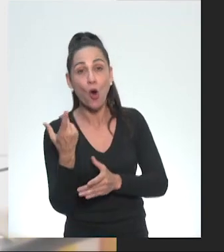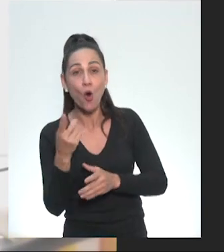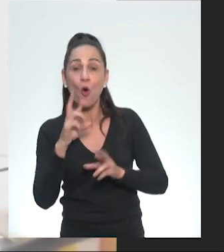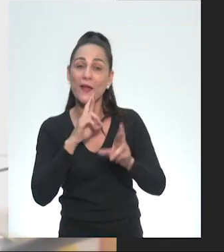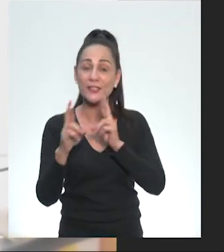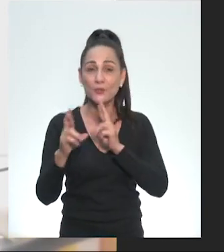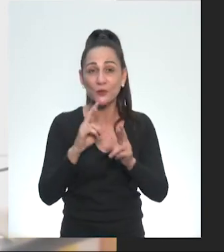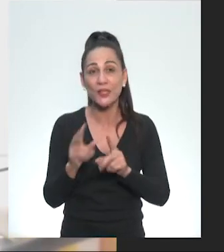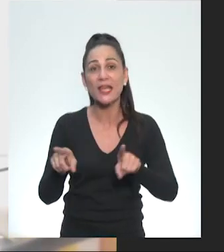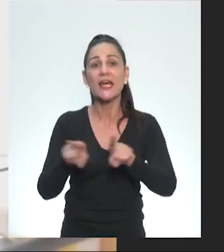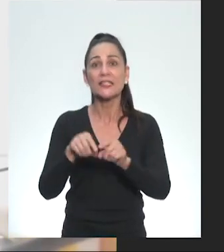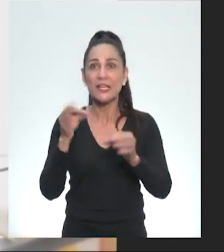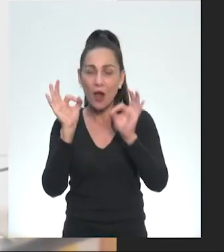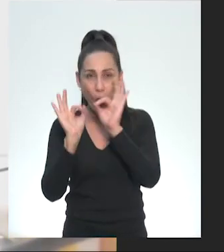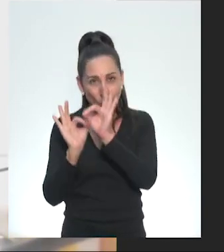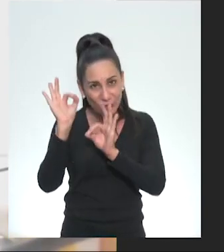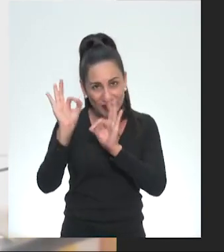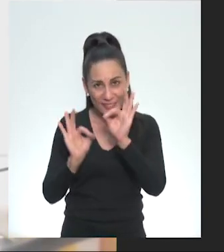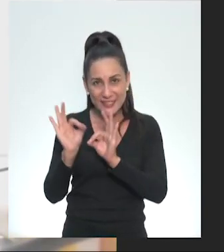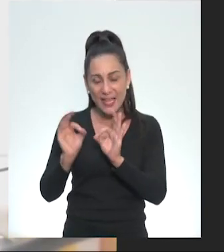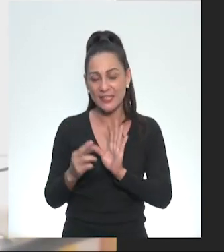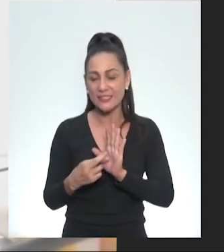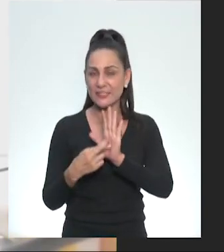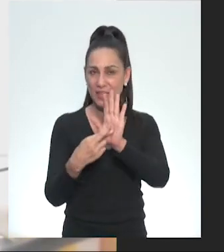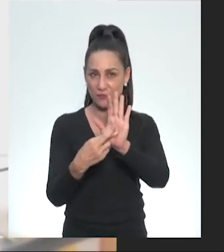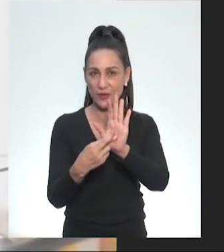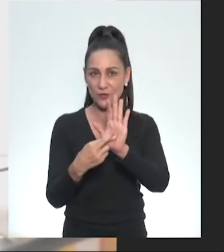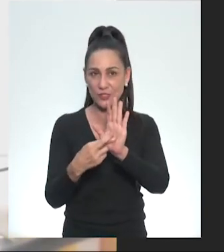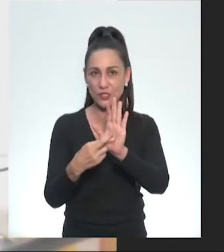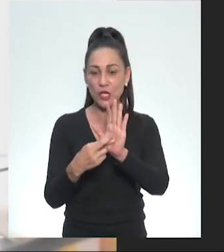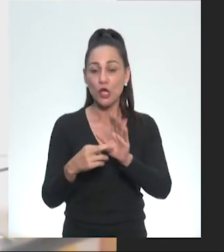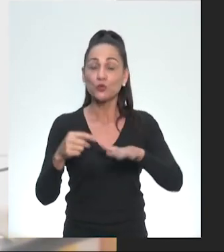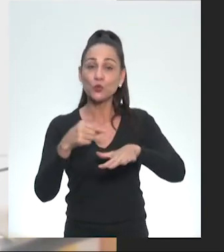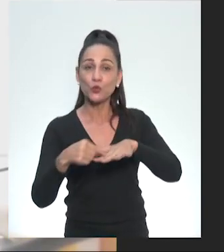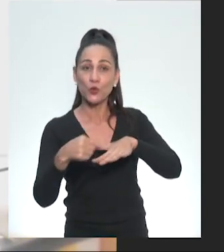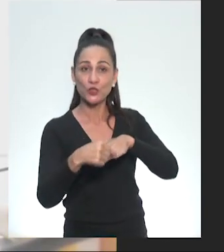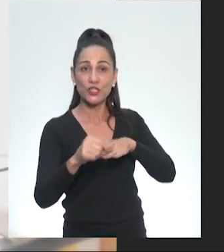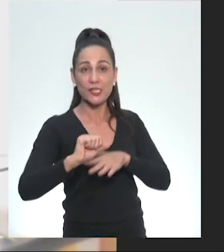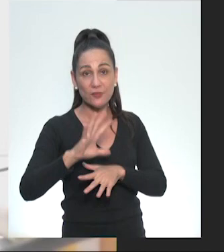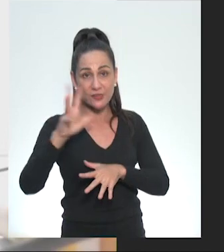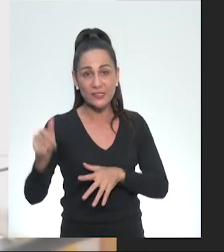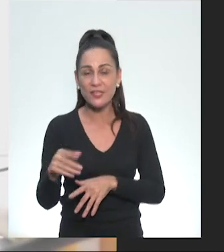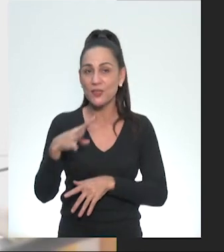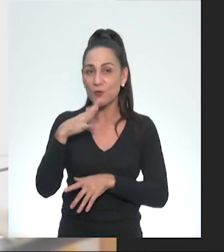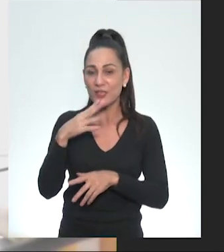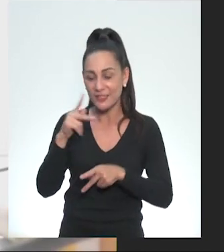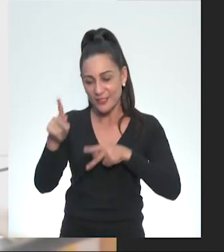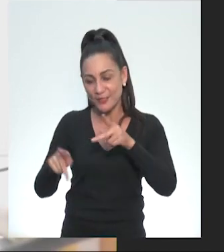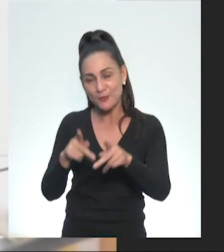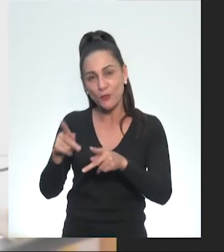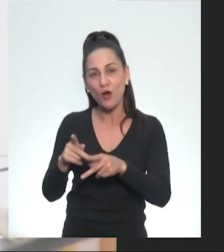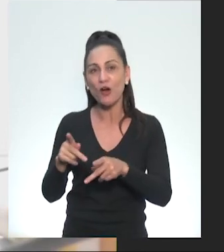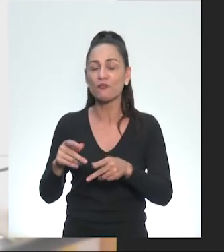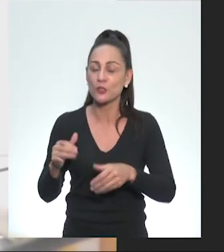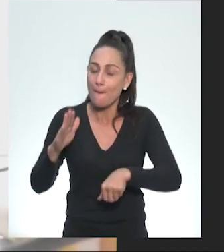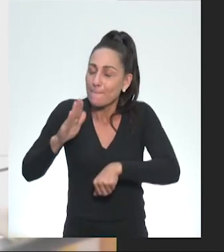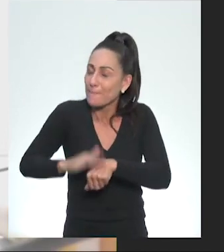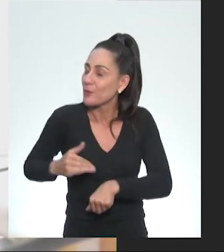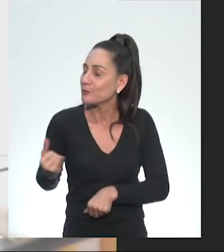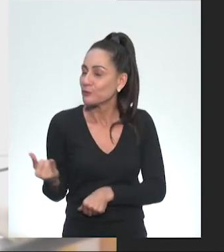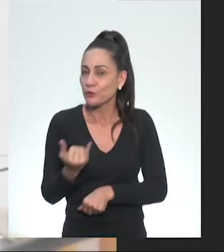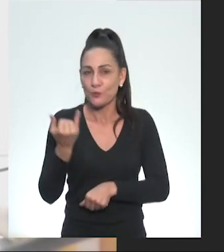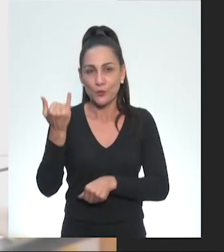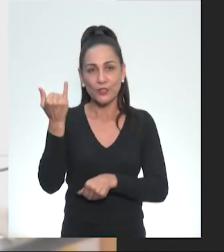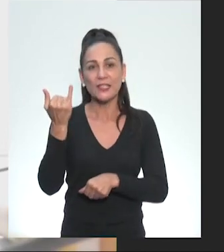gente reorganizar essas referências que a gente tem do continente africano e conhecer esses povos muito importantes